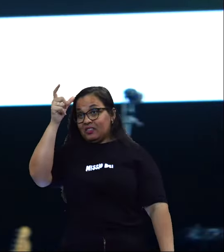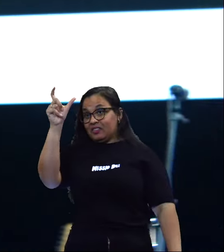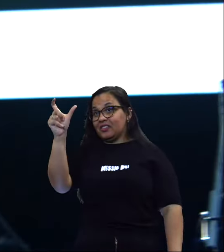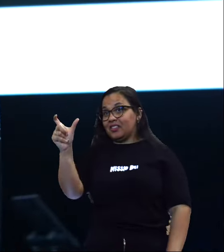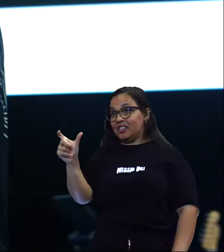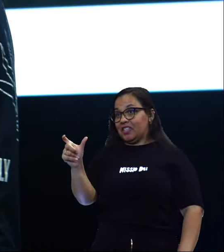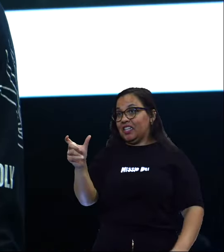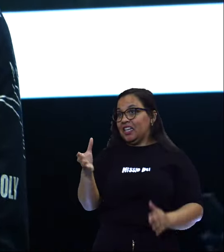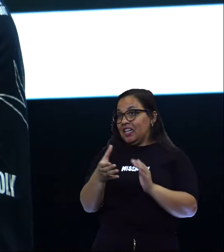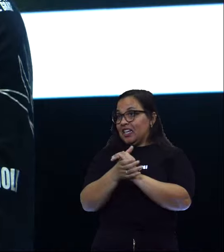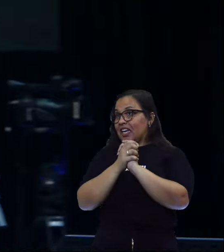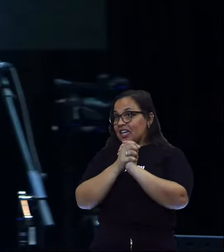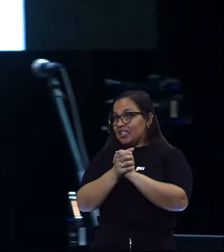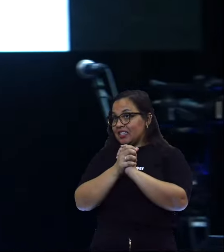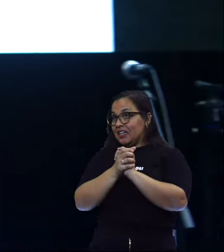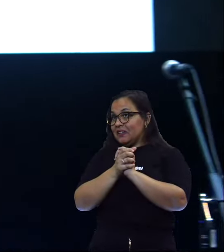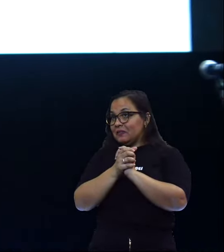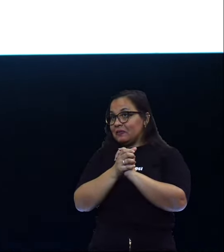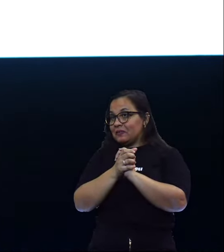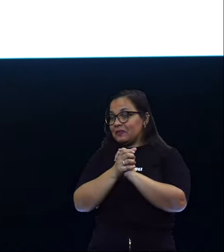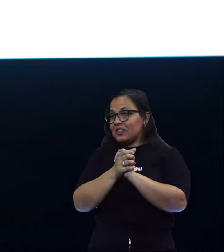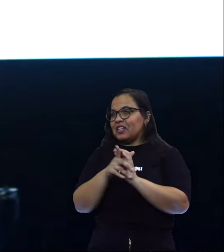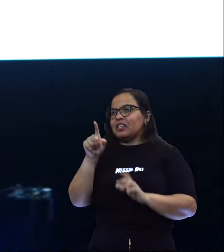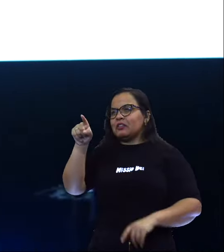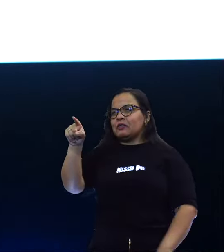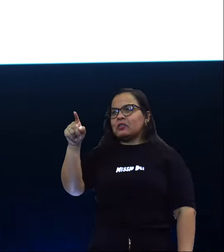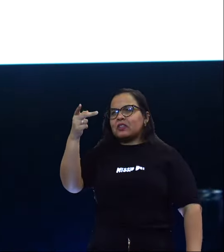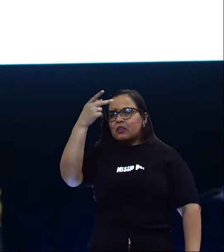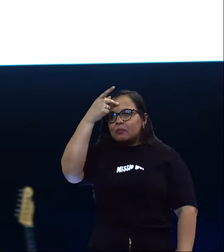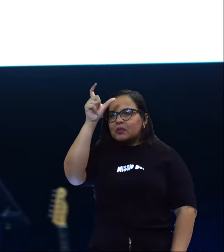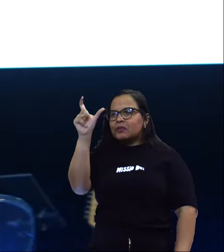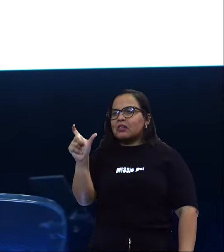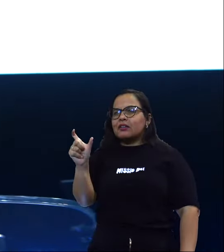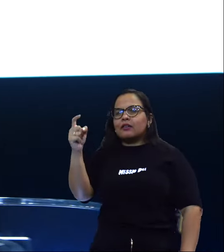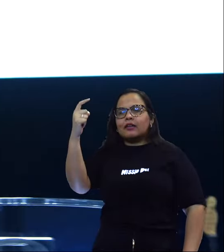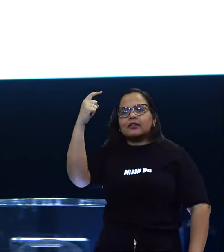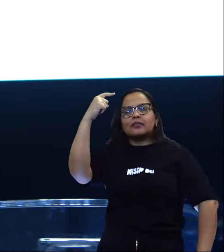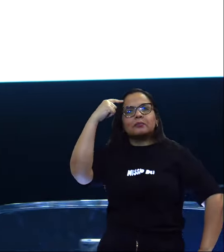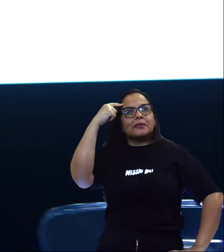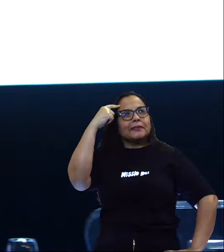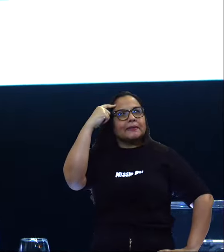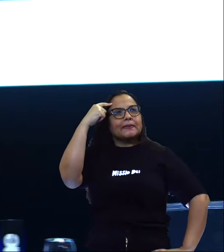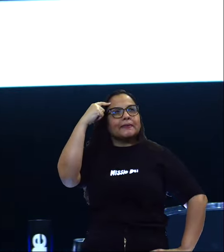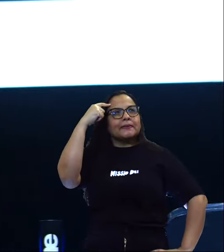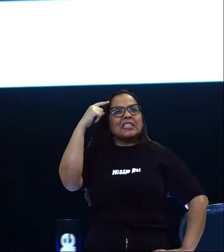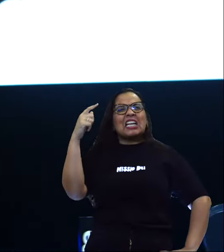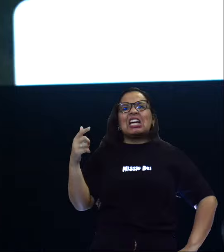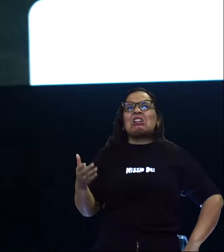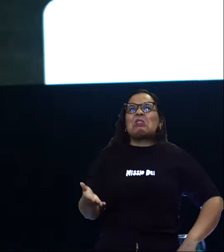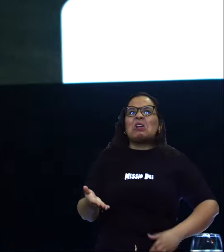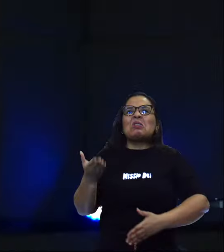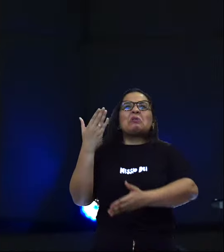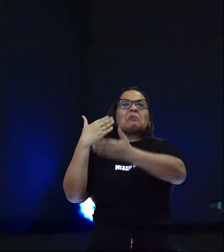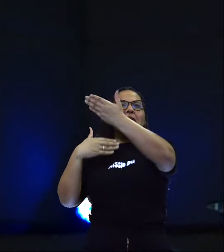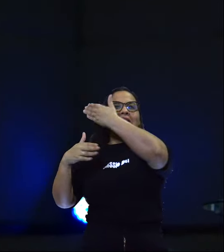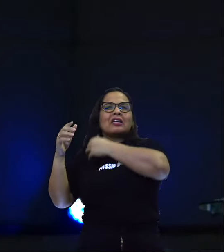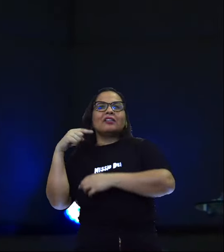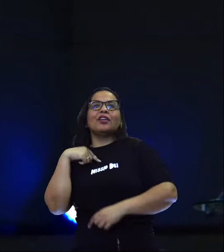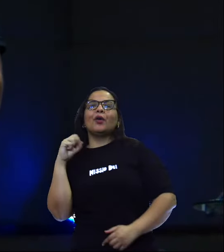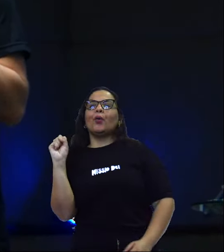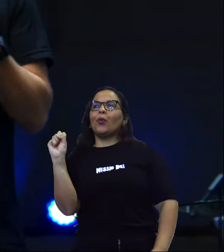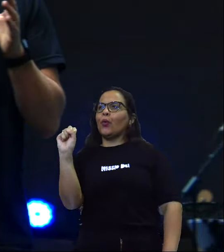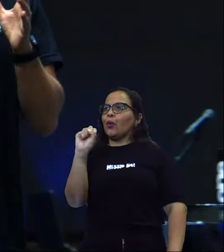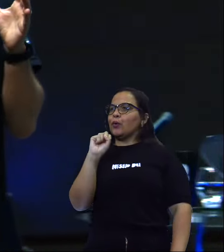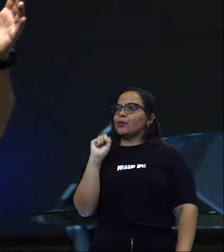aguenta mais os filhos e a resposta de oração parece que virou um peso, porque não amadureceu e não cresceu. Quando uma igreja começa a